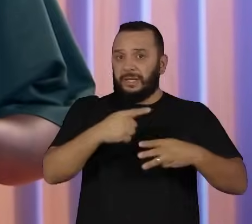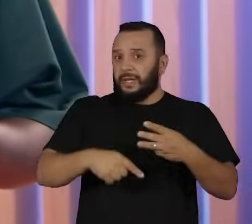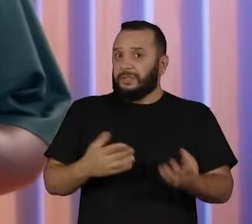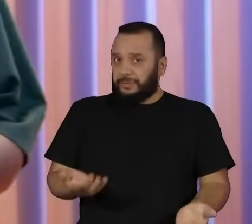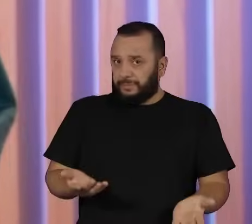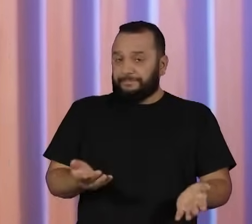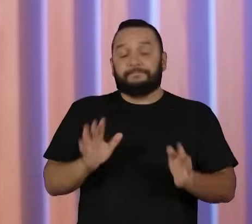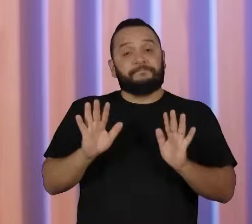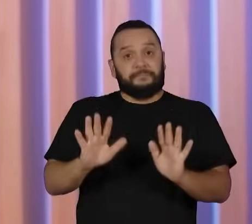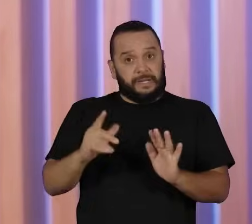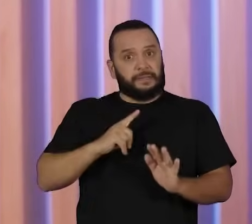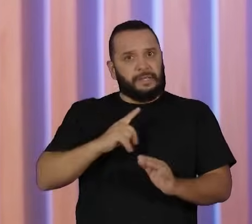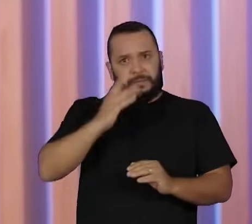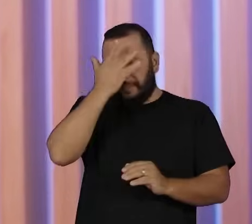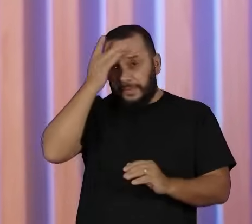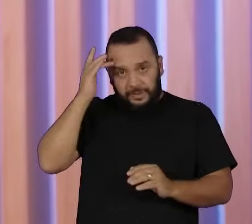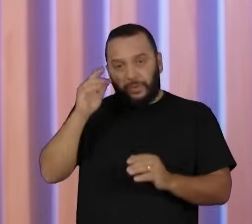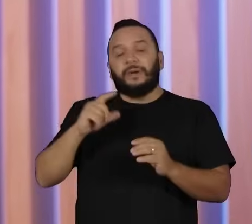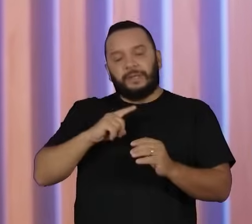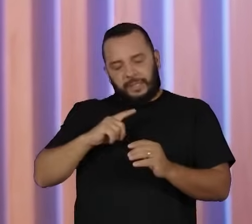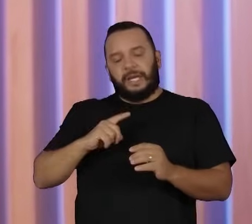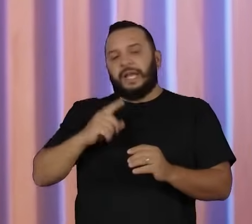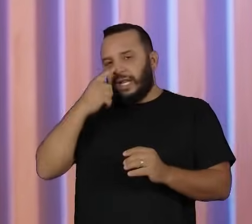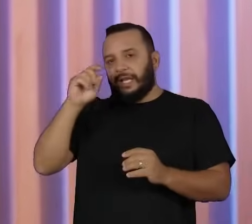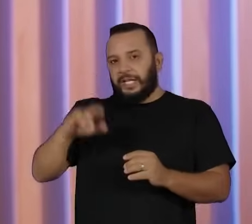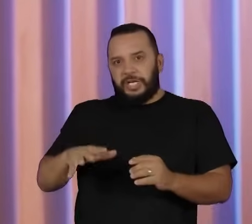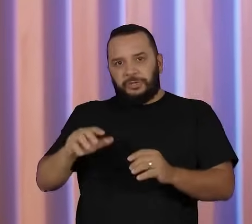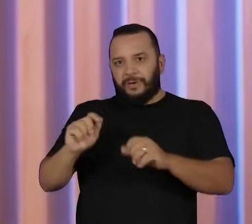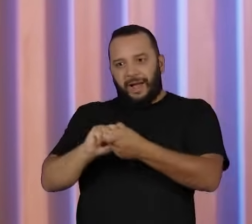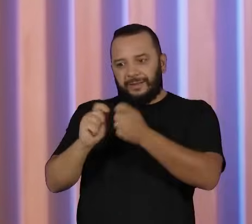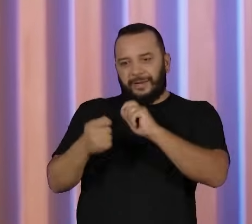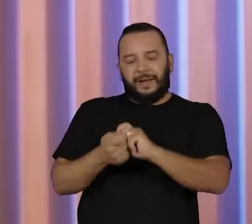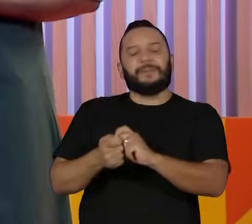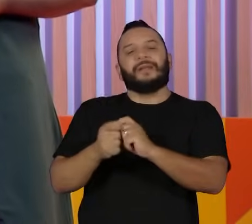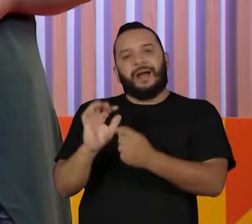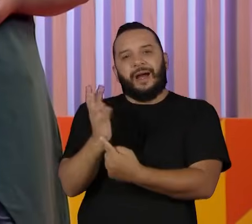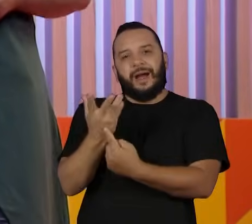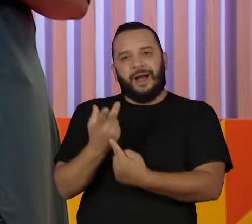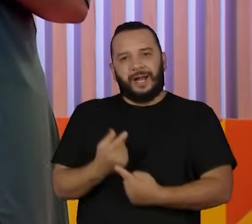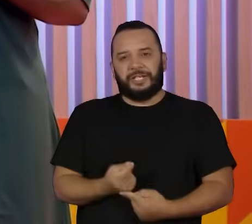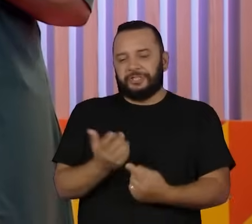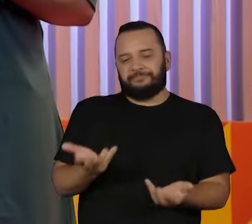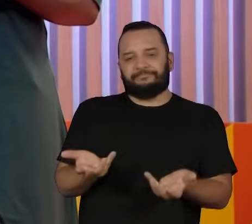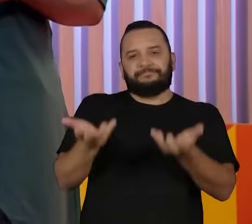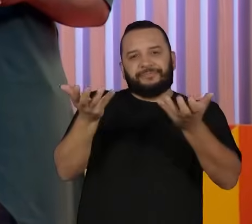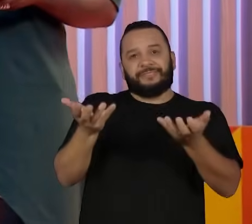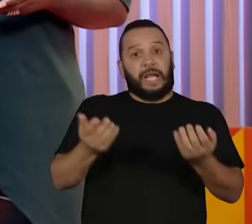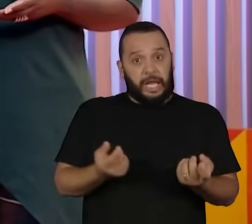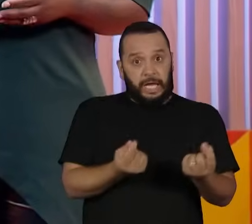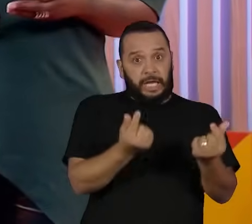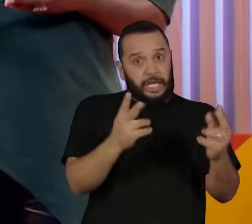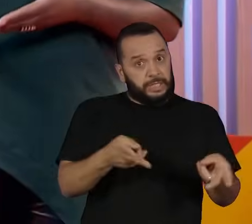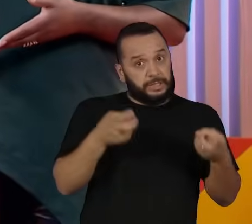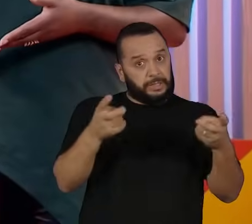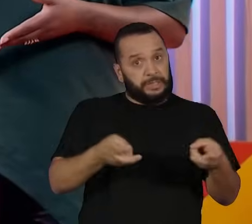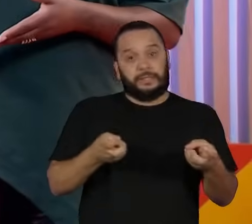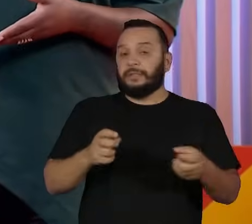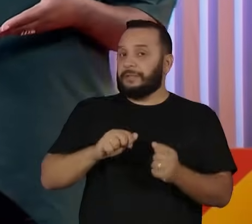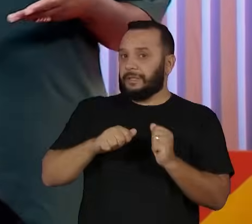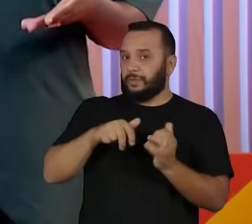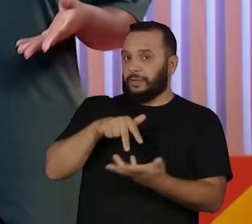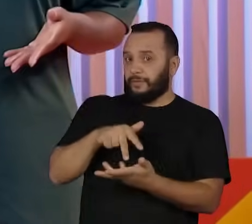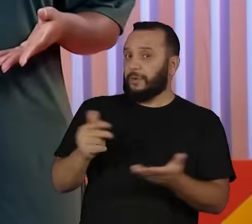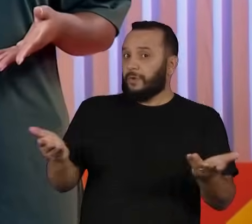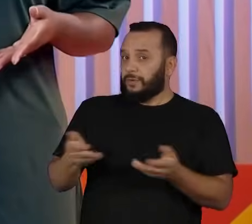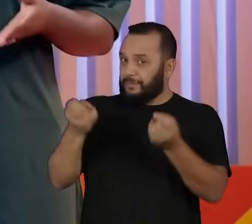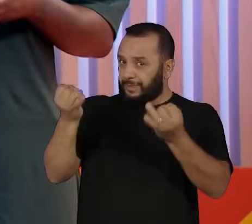claro que existe quem faça do lixo arte, luxo e riqueza. No Estação Livre de hoje, vamos falar desse problema que,